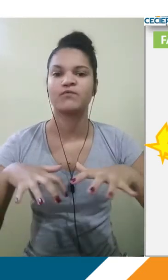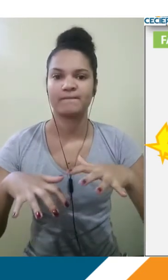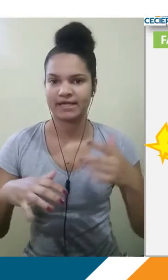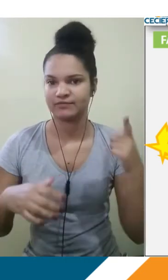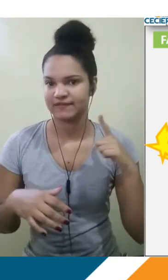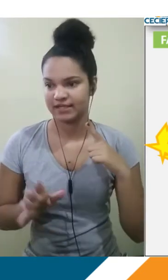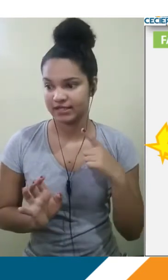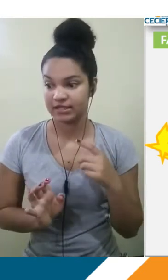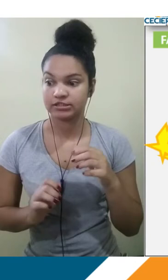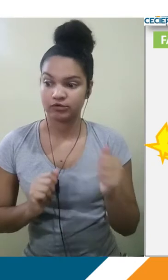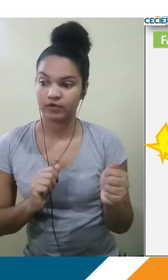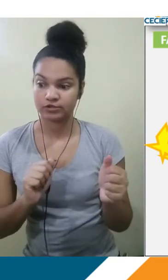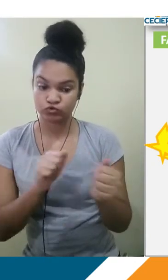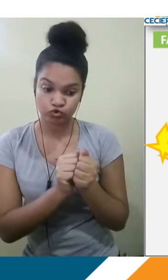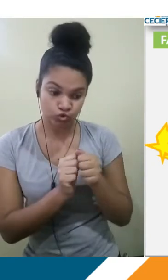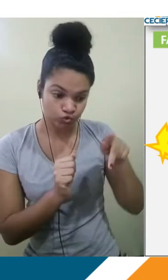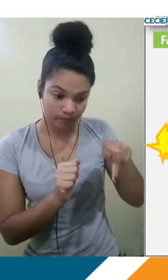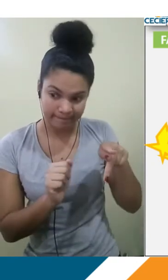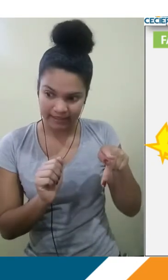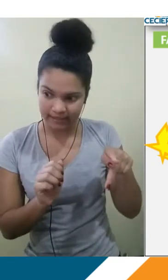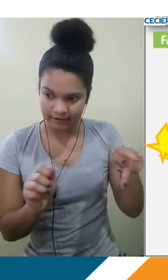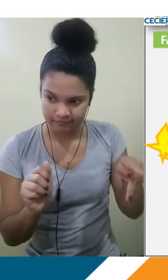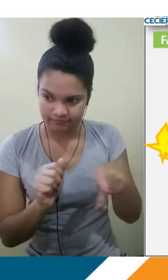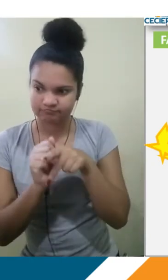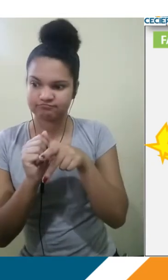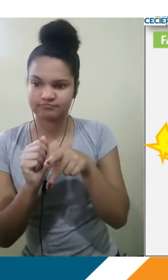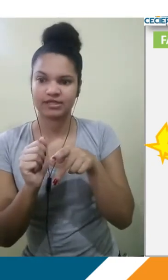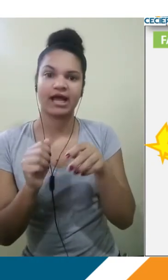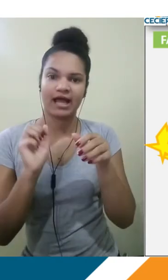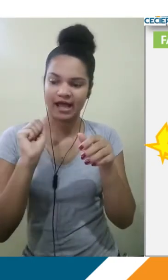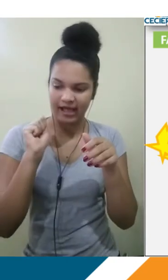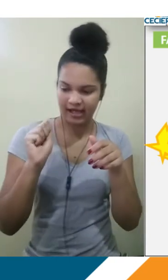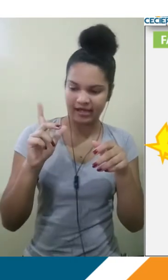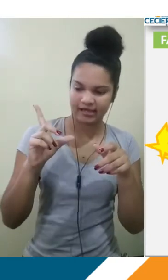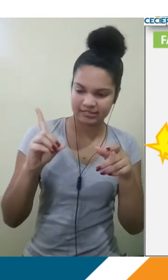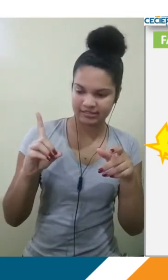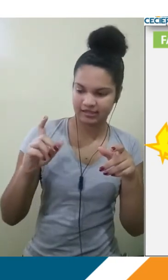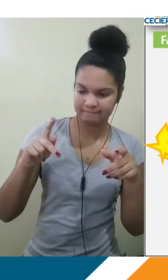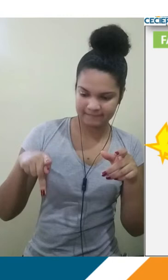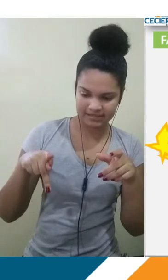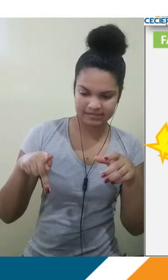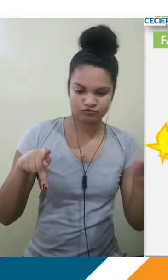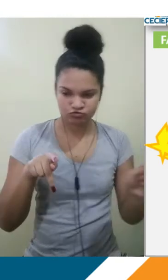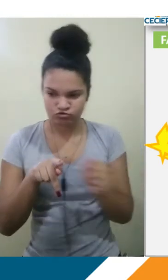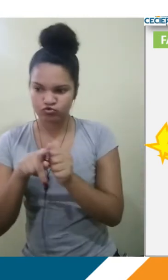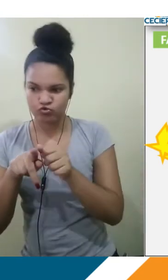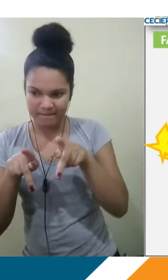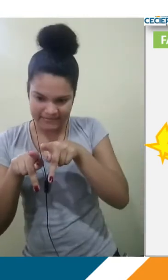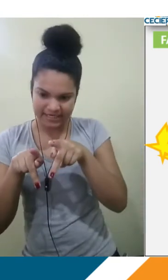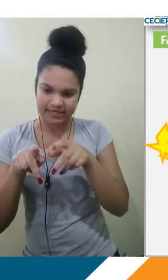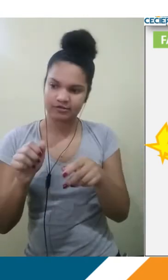com fosfato, formando moléculas de ATP, que é a molécula utilizada pela célula